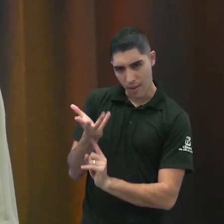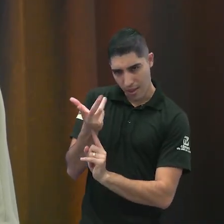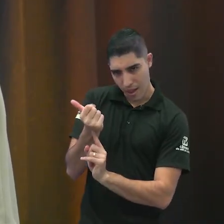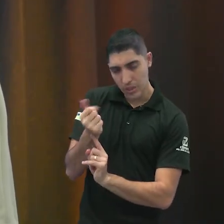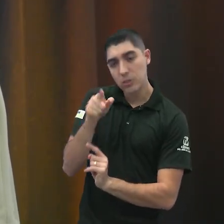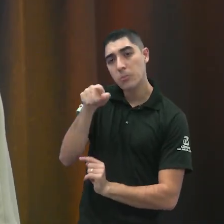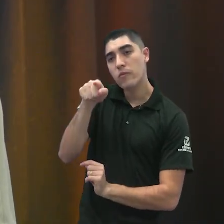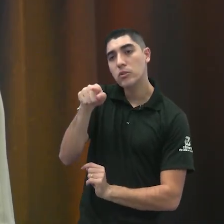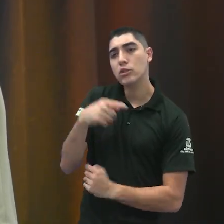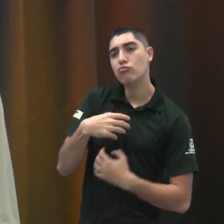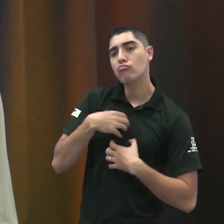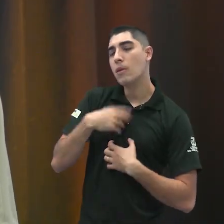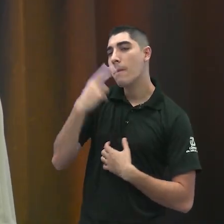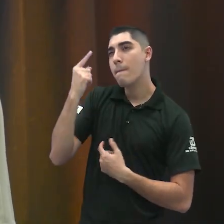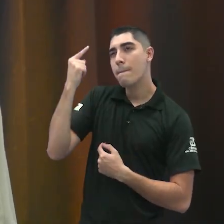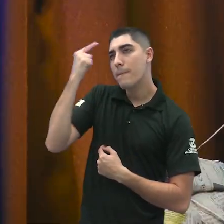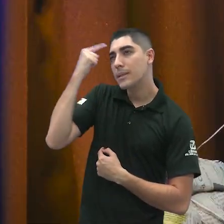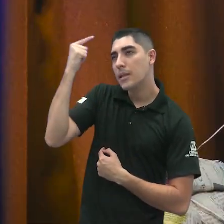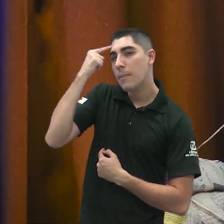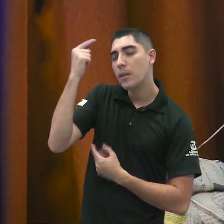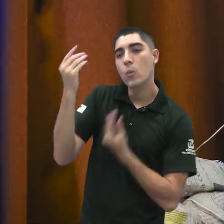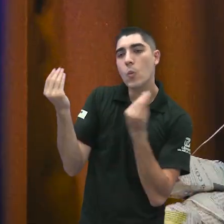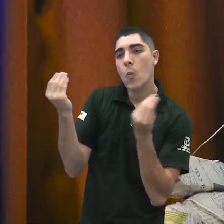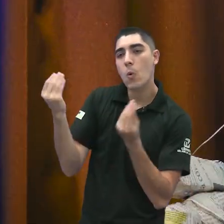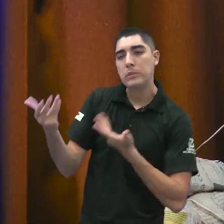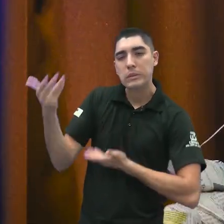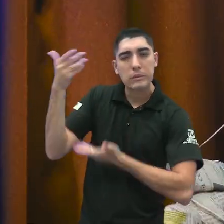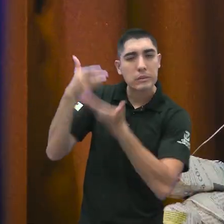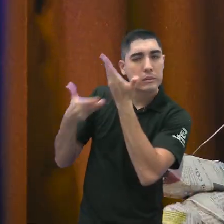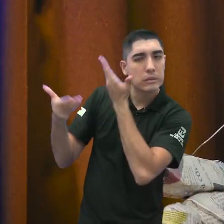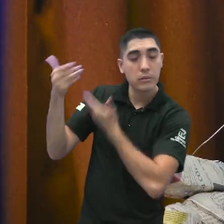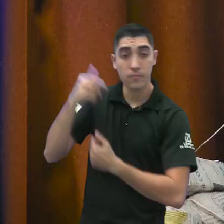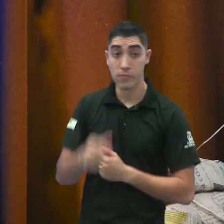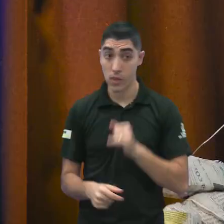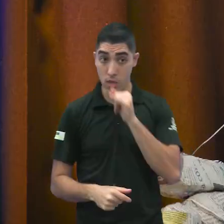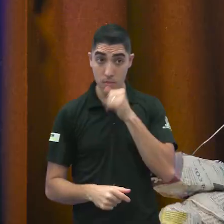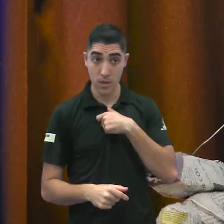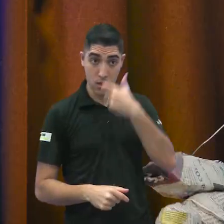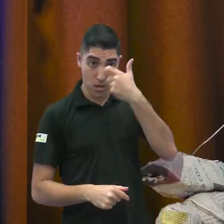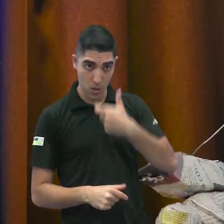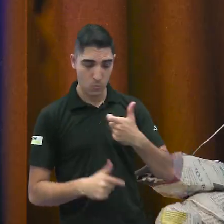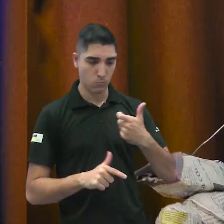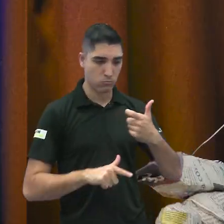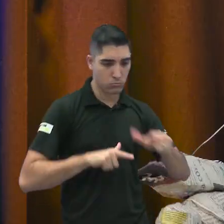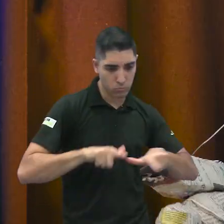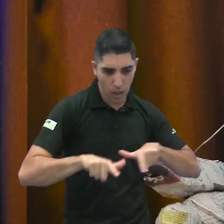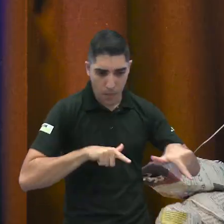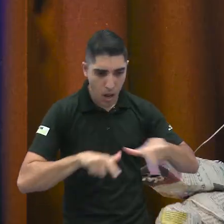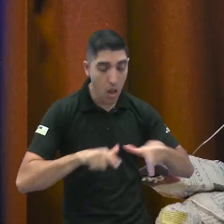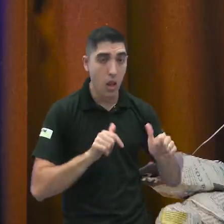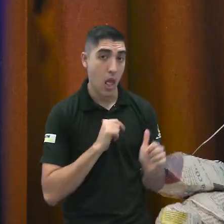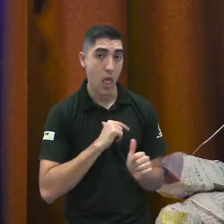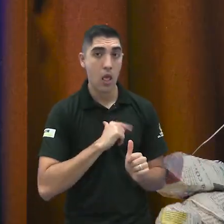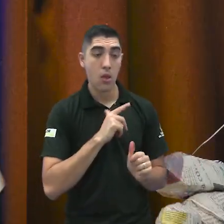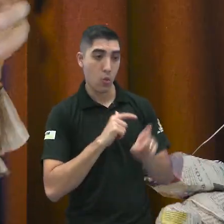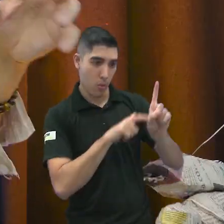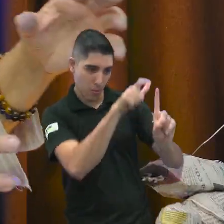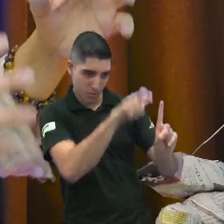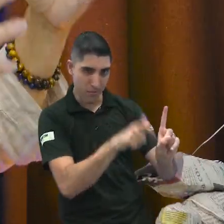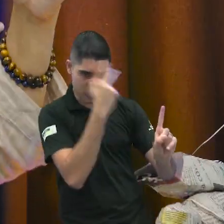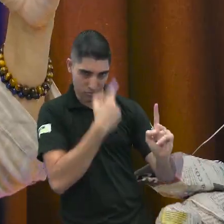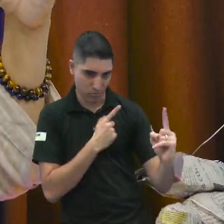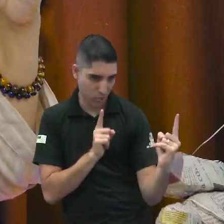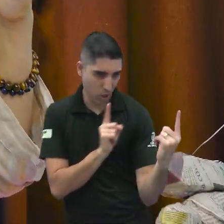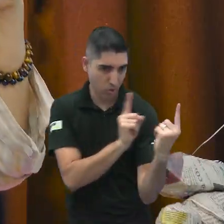ajuda a ressignificar o pensamento? Quando você está trabalhando, você entra em contato com o inconsciente profundo. O meu paciente